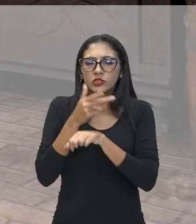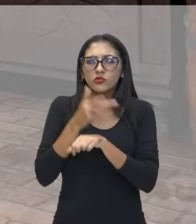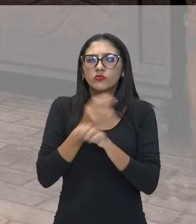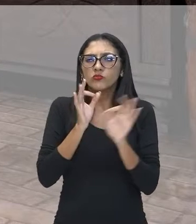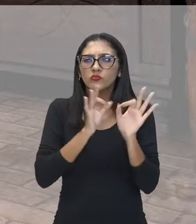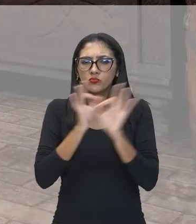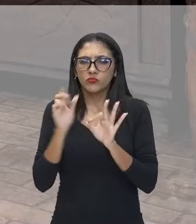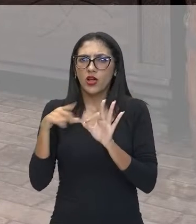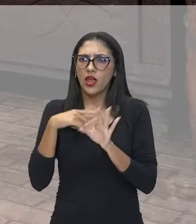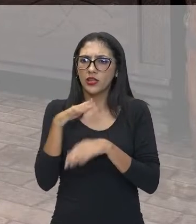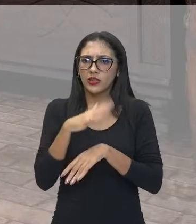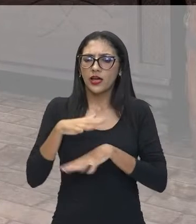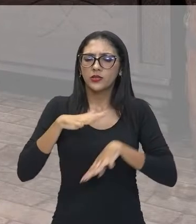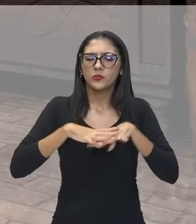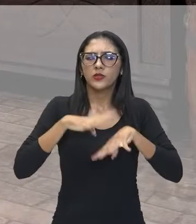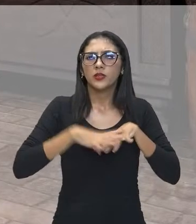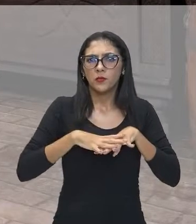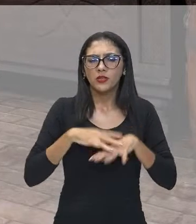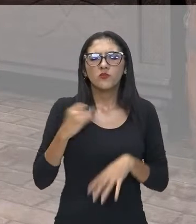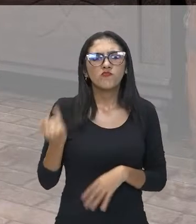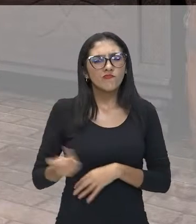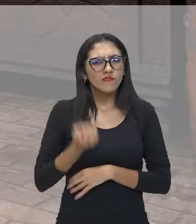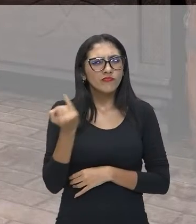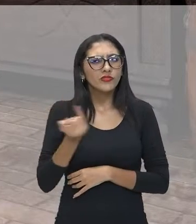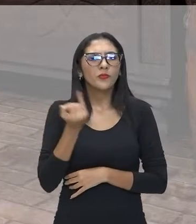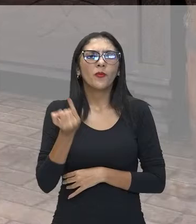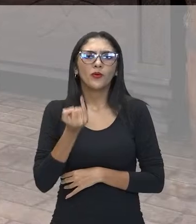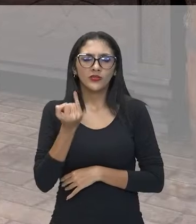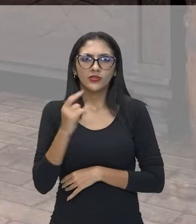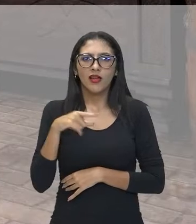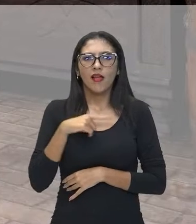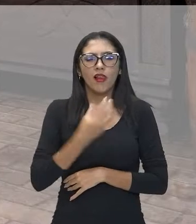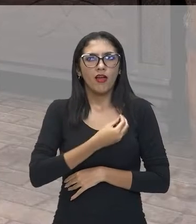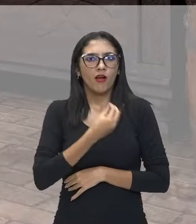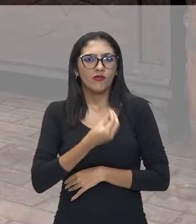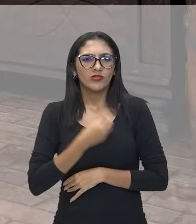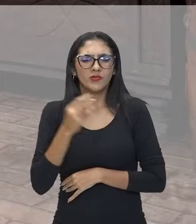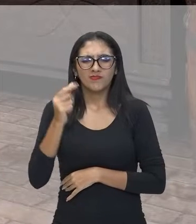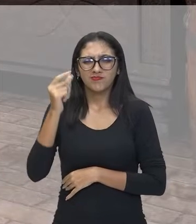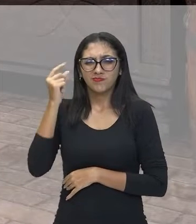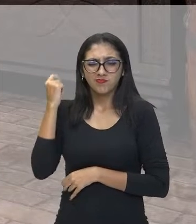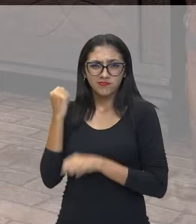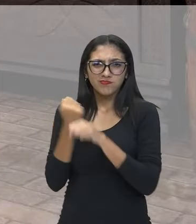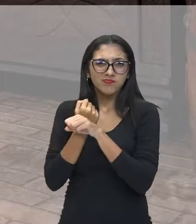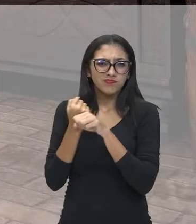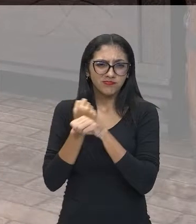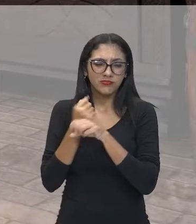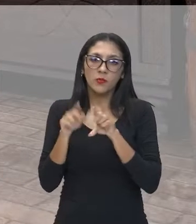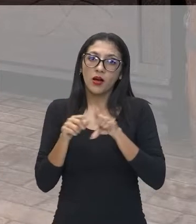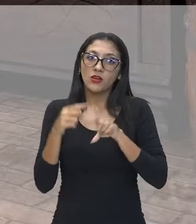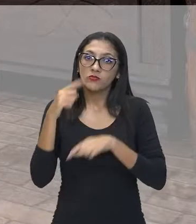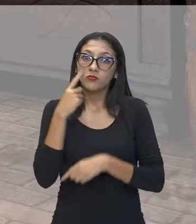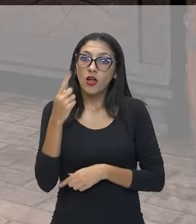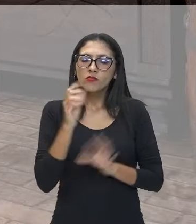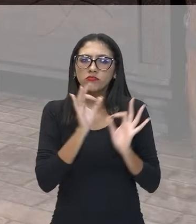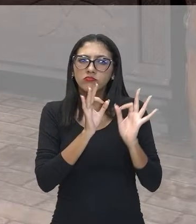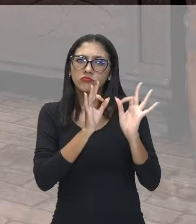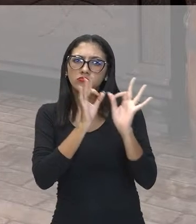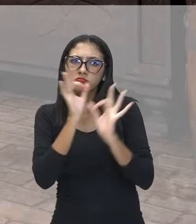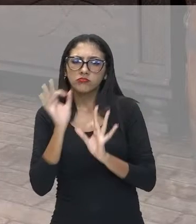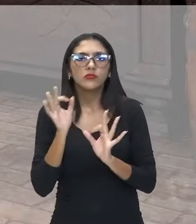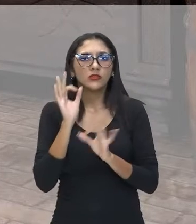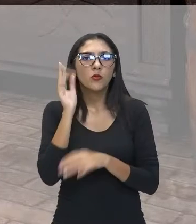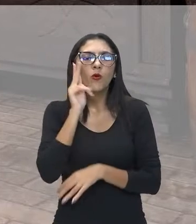uma matemática super importante, tá? Ela viveu também há bastante tempo atrás, mas vocês vão ver a história